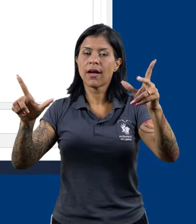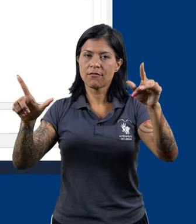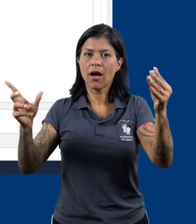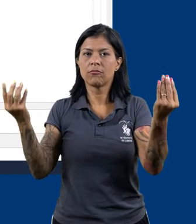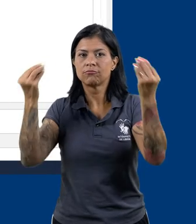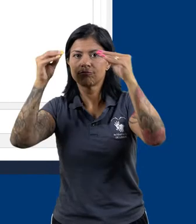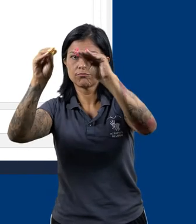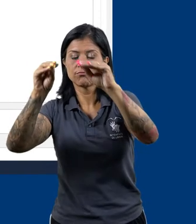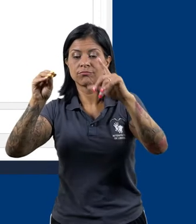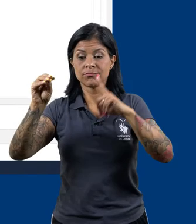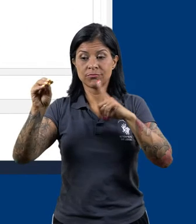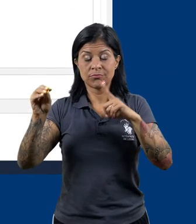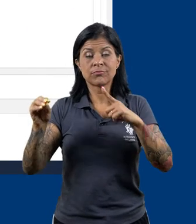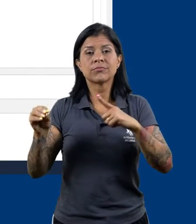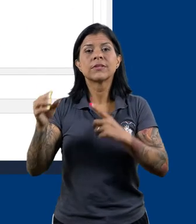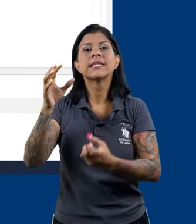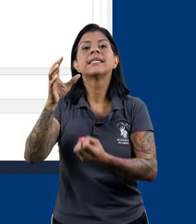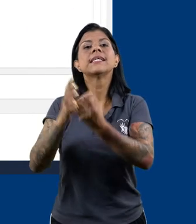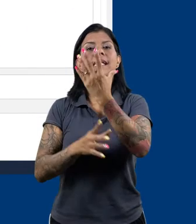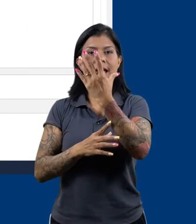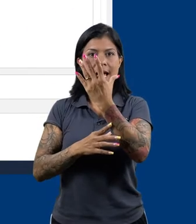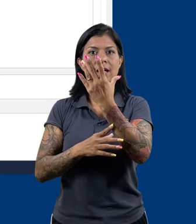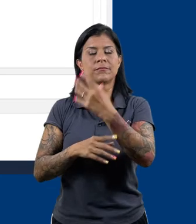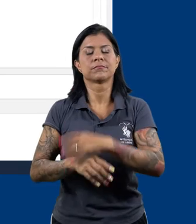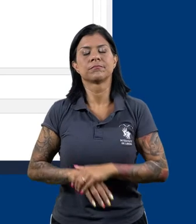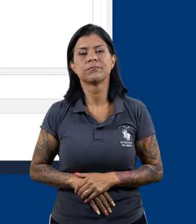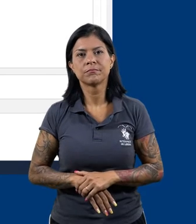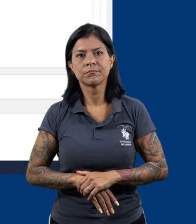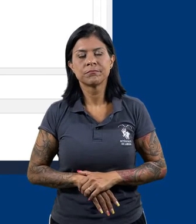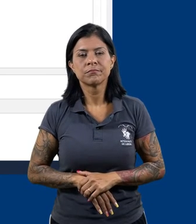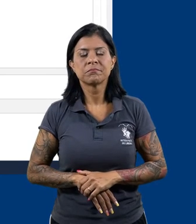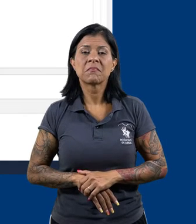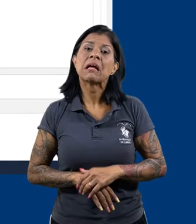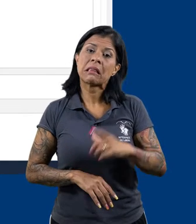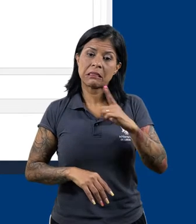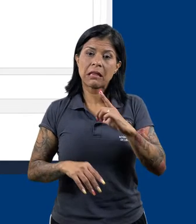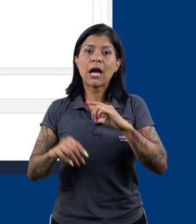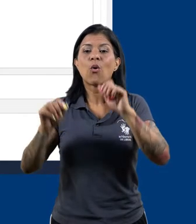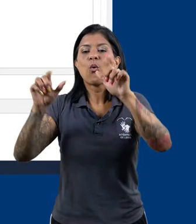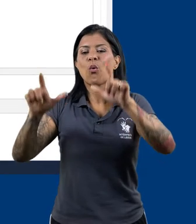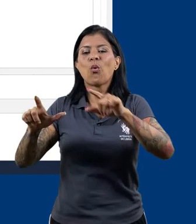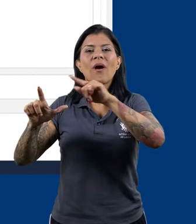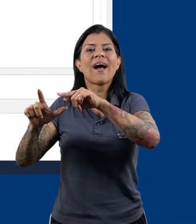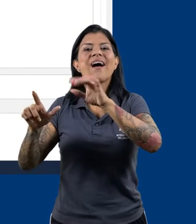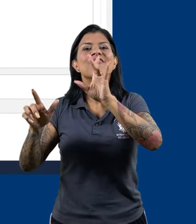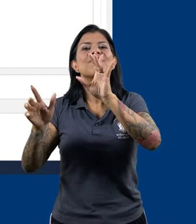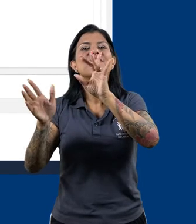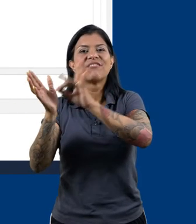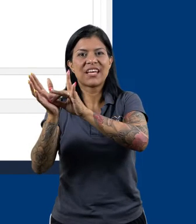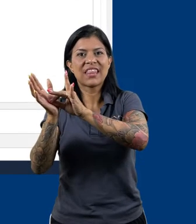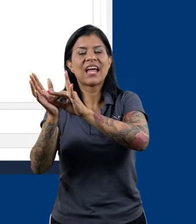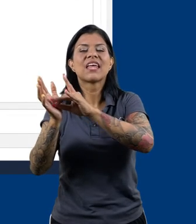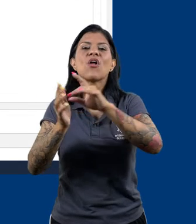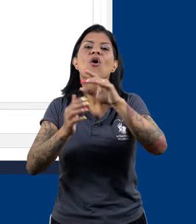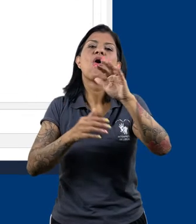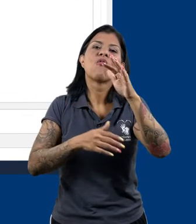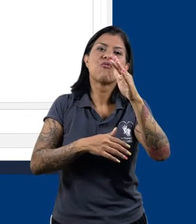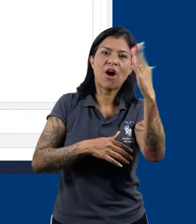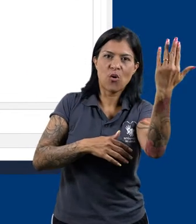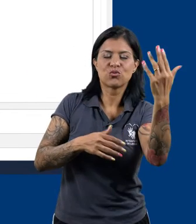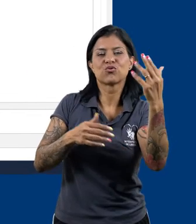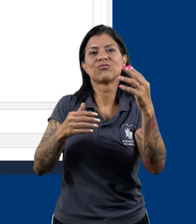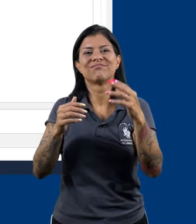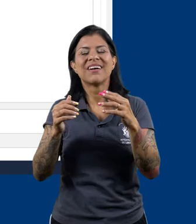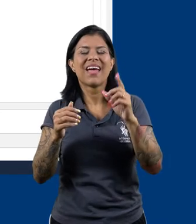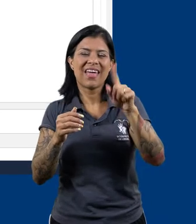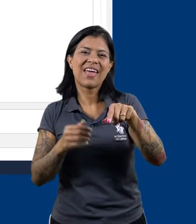Estamos numa página de criação de questão do tipo verdadeiro ou falso, como selecionado. Aqui,